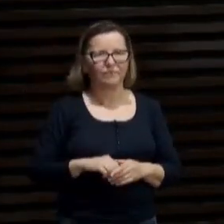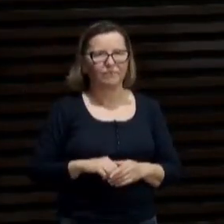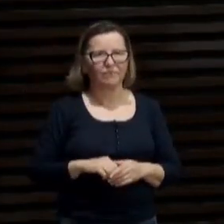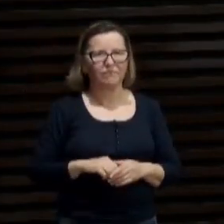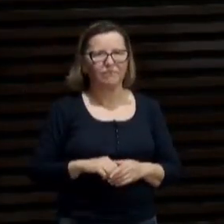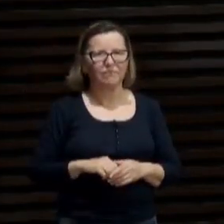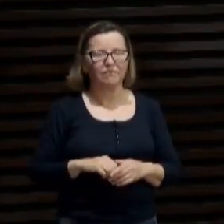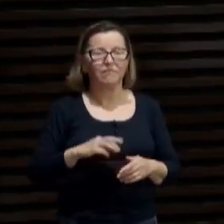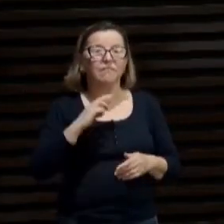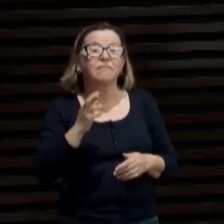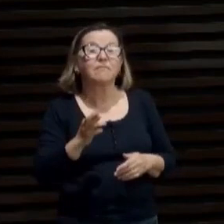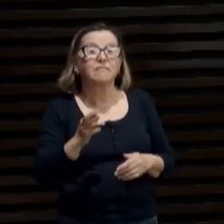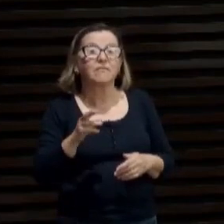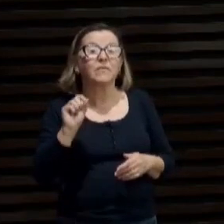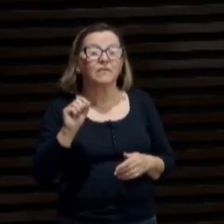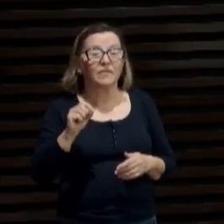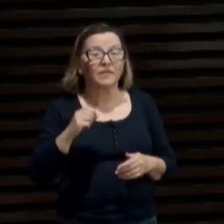ansiedade.